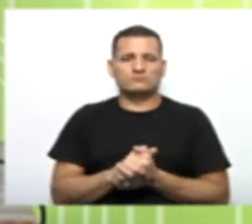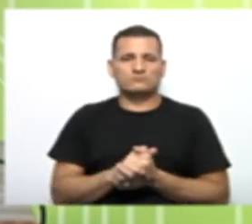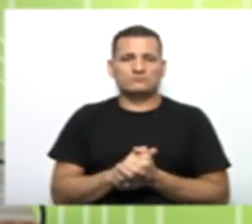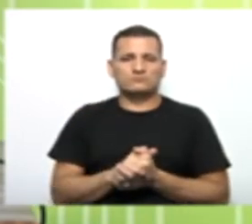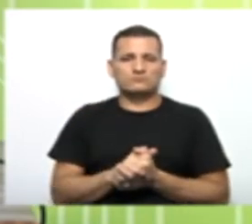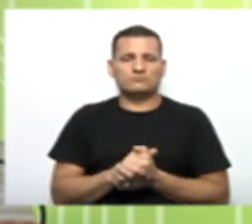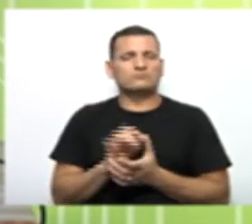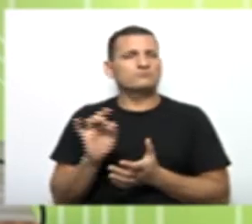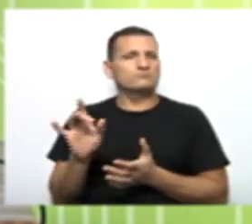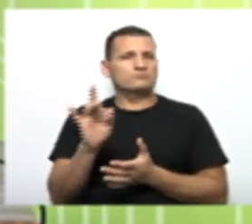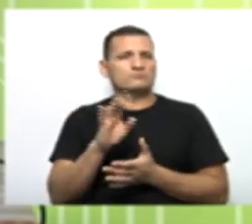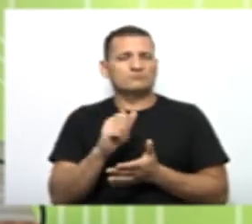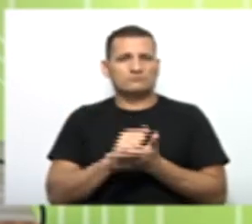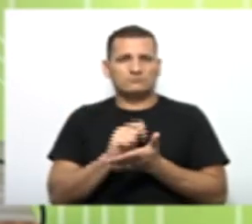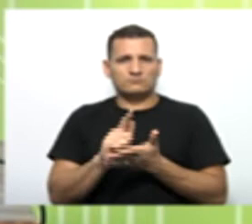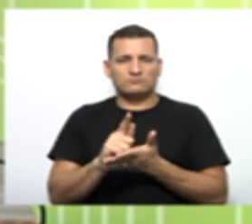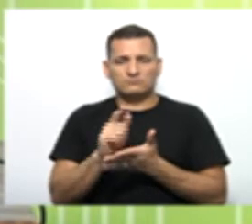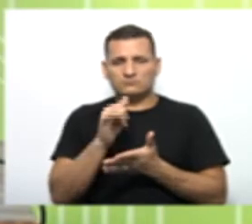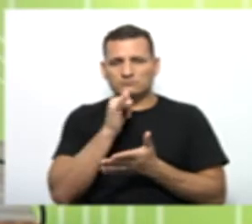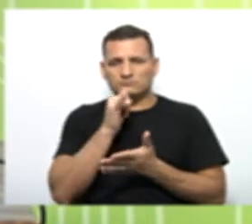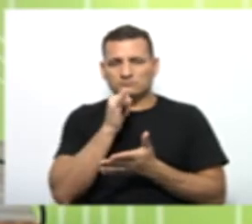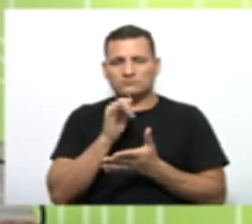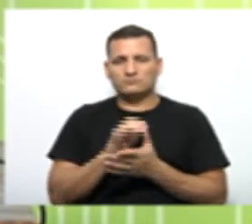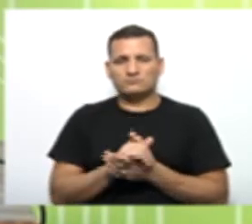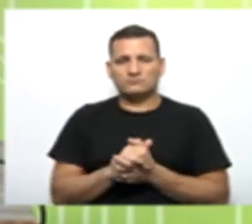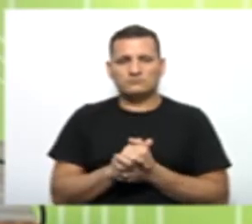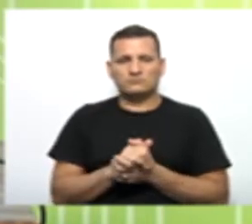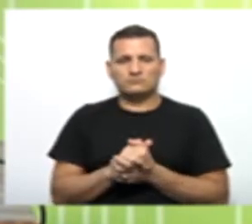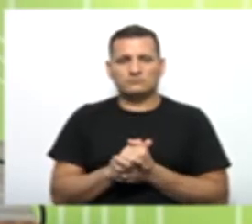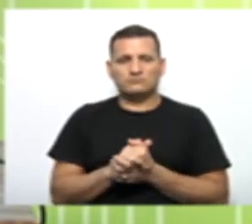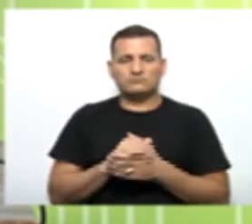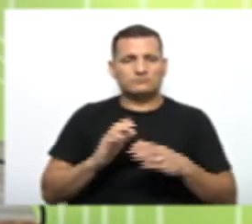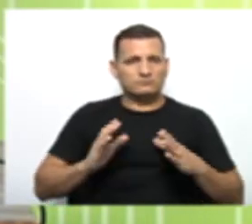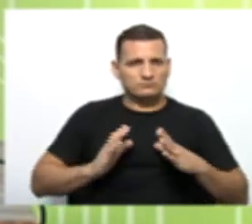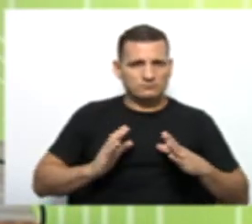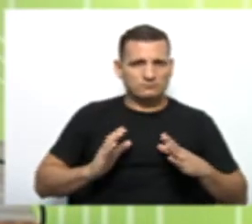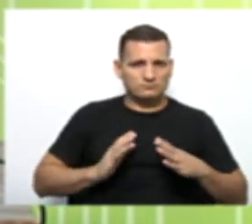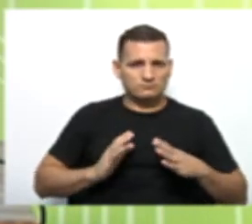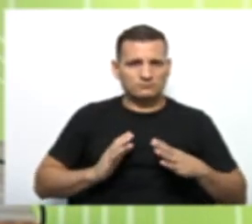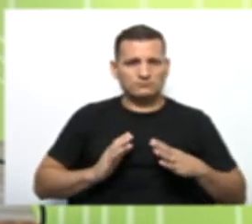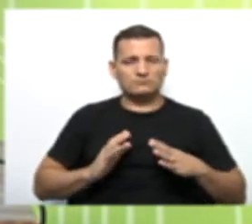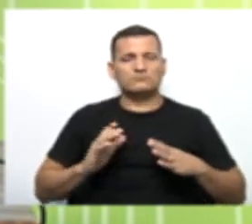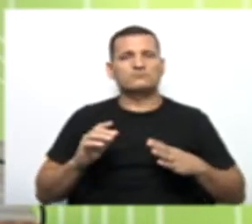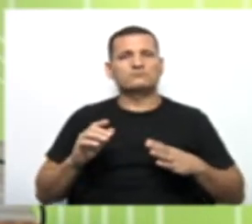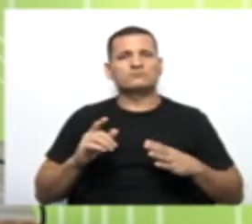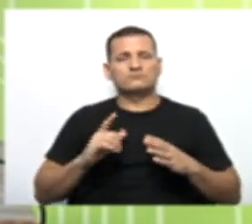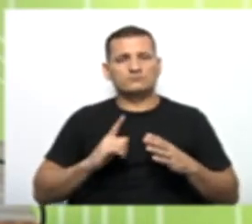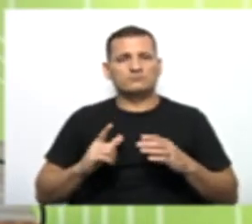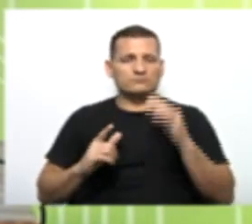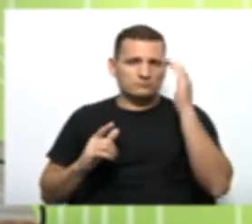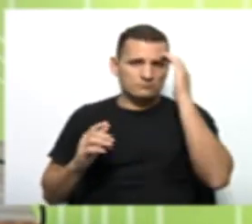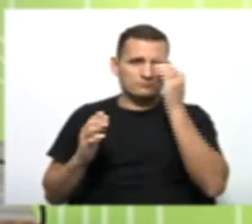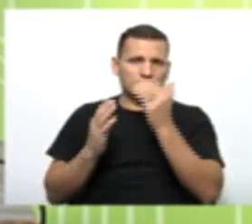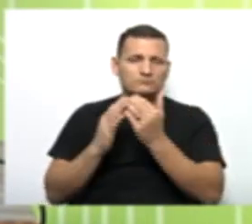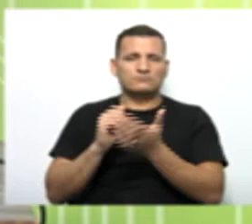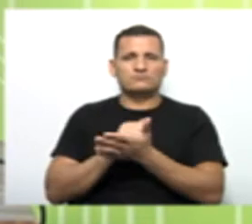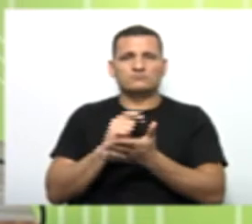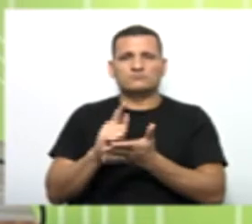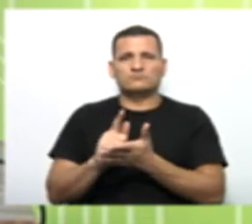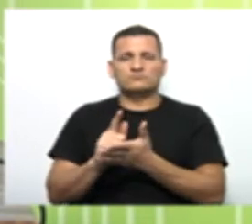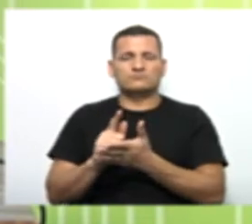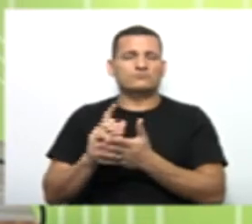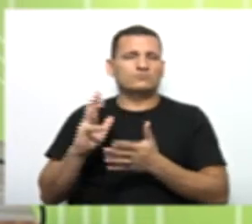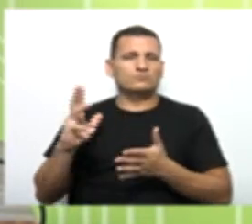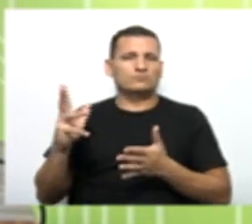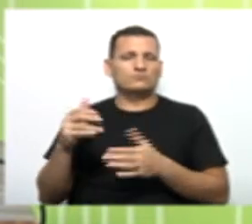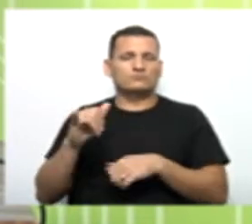por exemplo, as agendas de uma cidade, ela obedece à agenda de todo o município. Ela segue a diretriz da